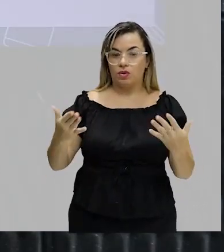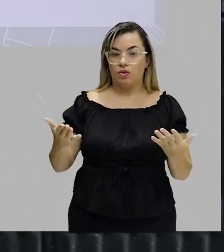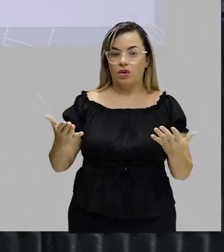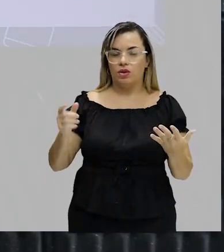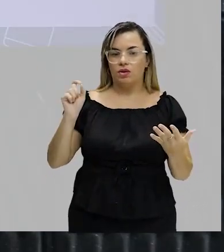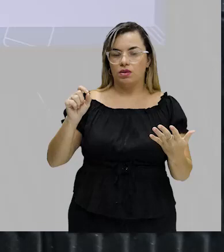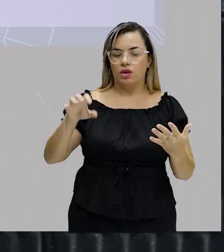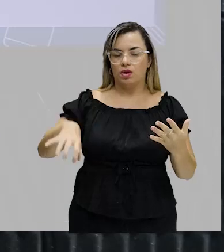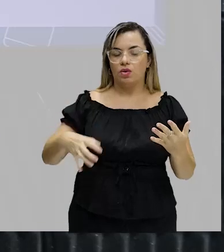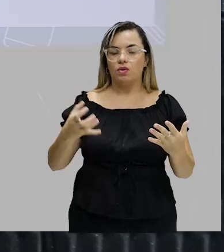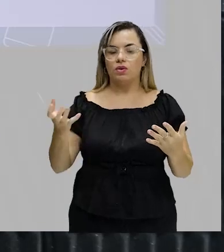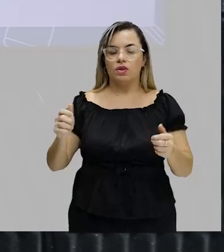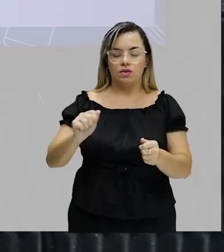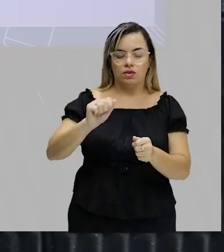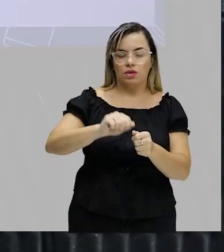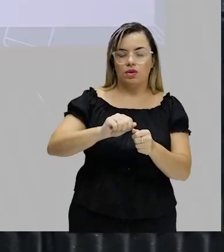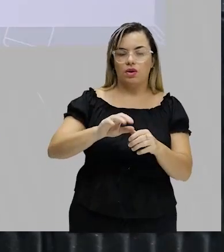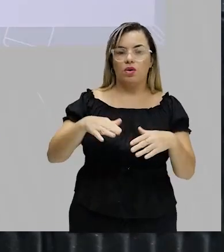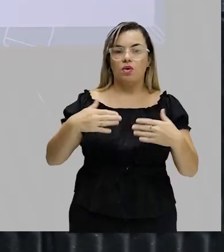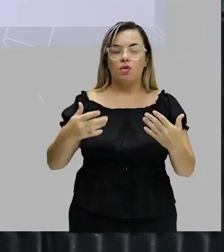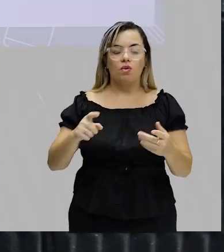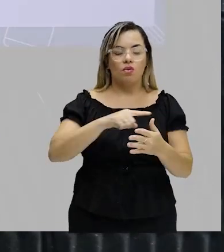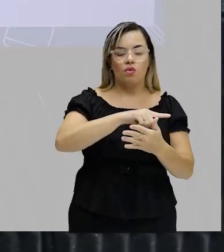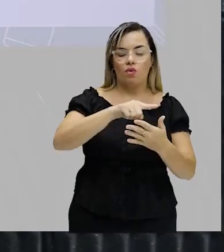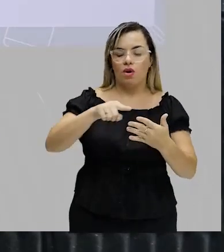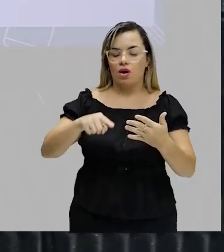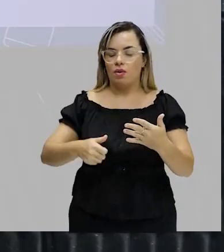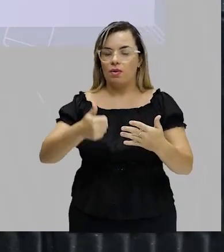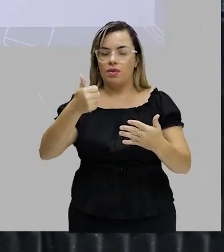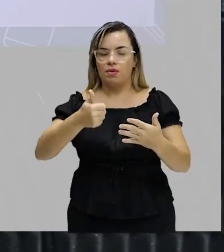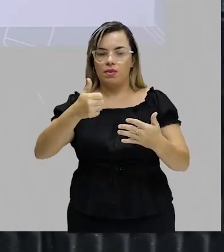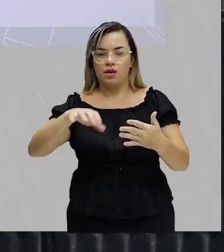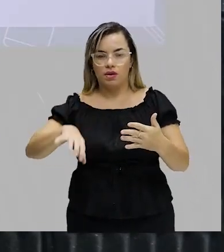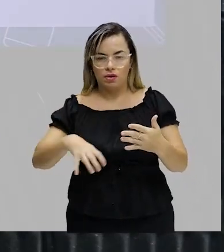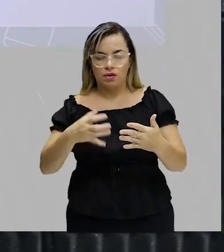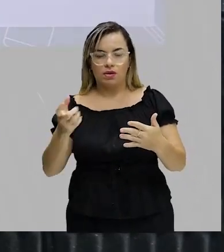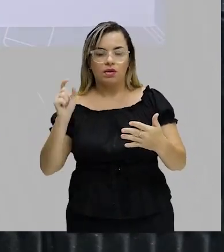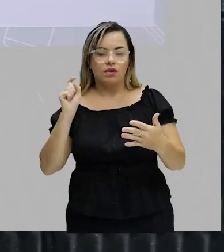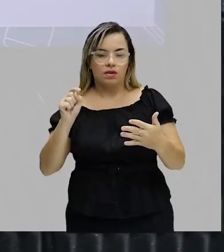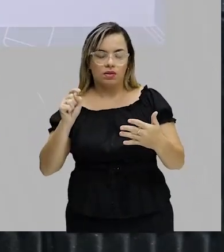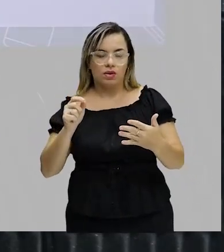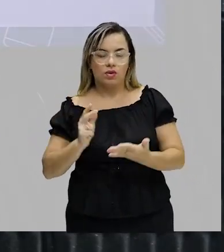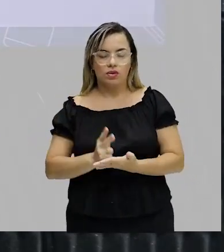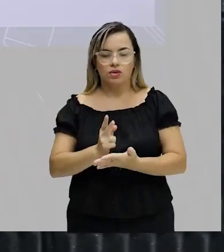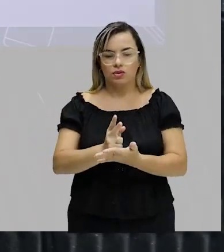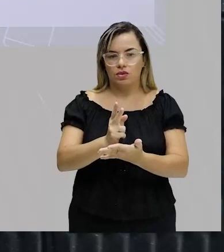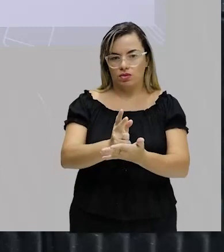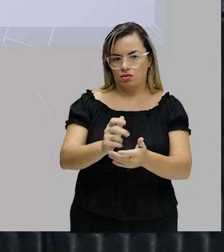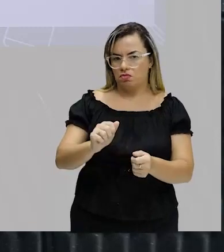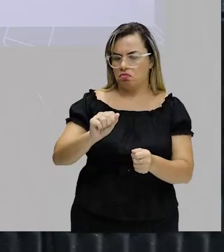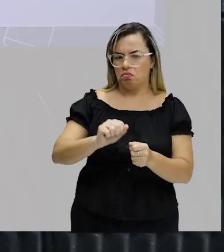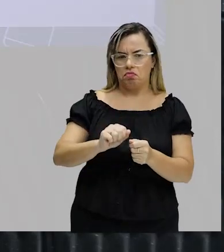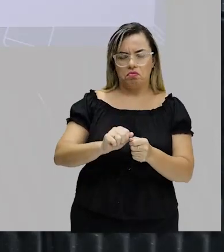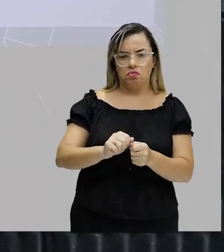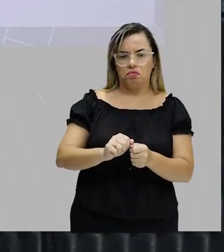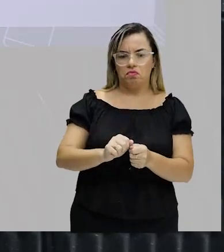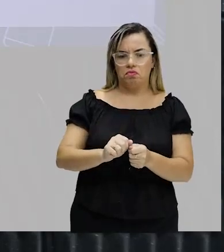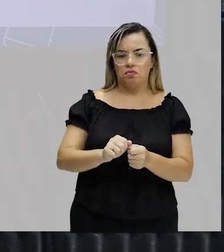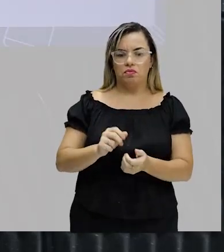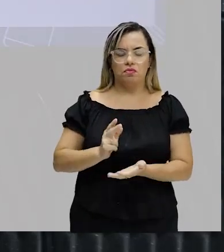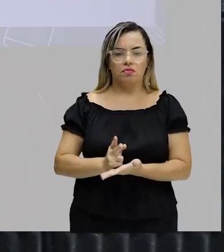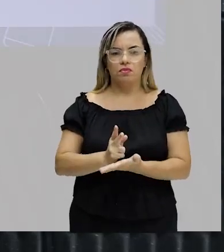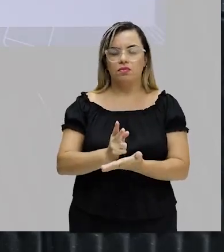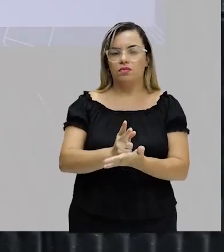ação aconteceu, qual ação aconteceu primeiro, se aquela ação ainda está em andamento e etc. Assim por diante.